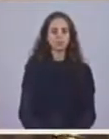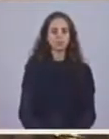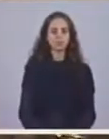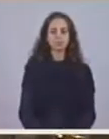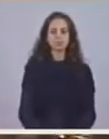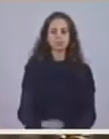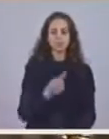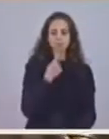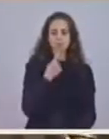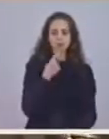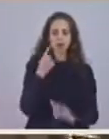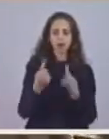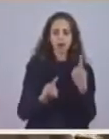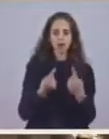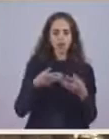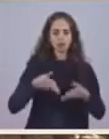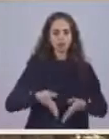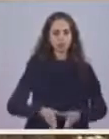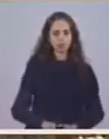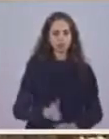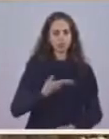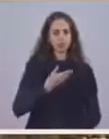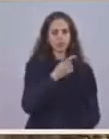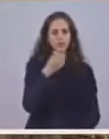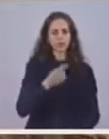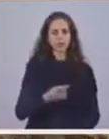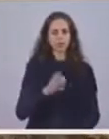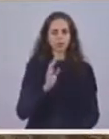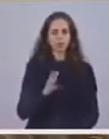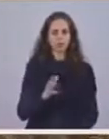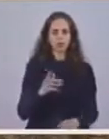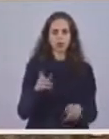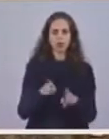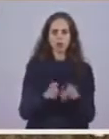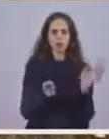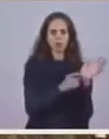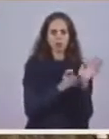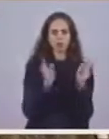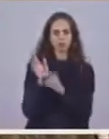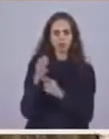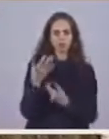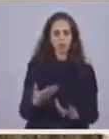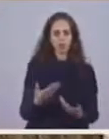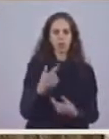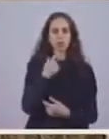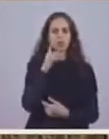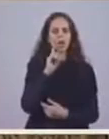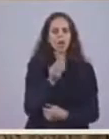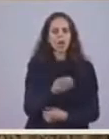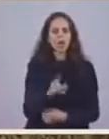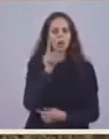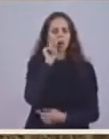Como é que alguém que nasceu em dezembro já está adulto e é agora crucificado? Perguntava uma criança ao seu